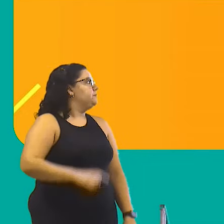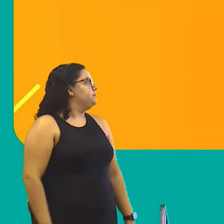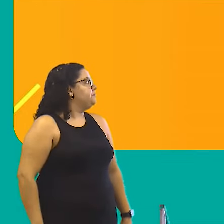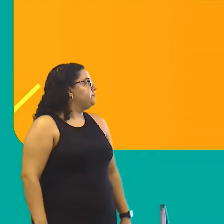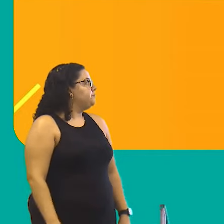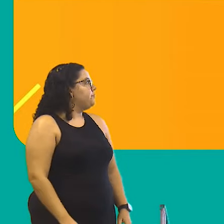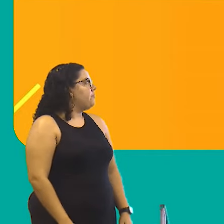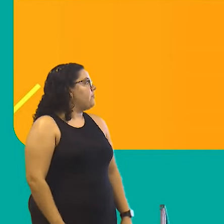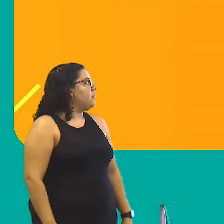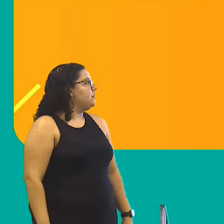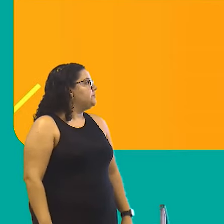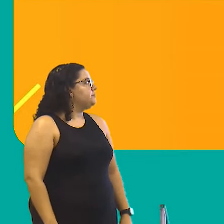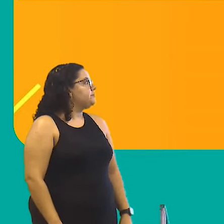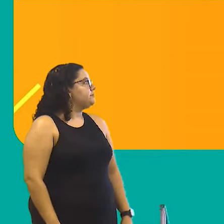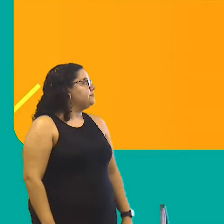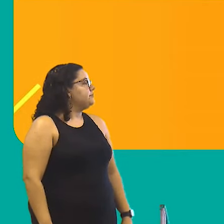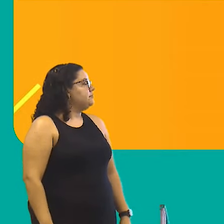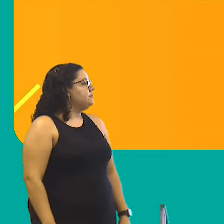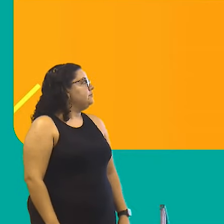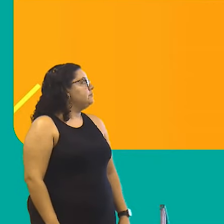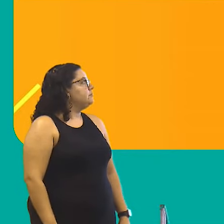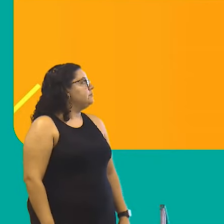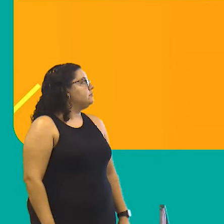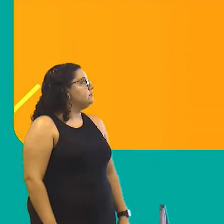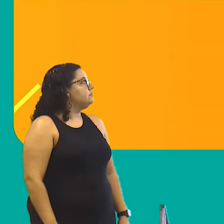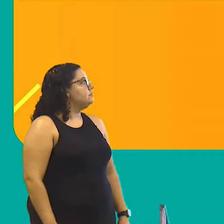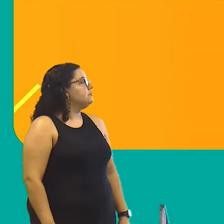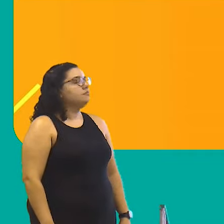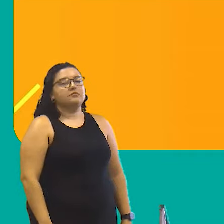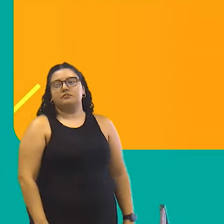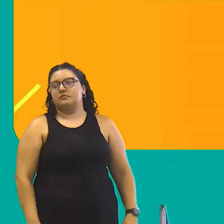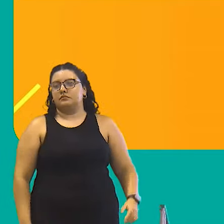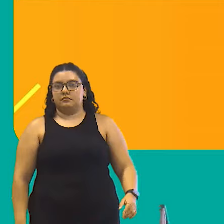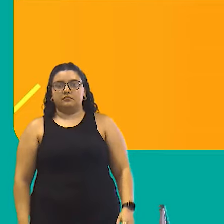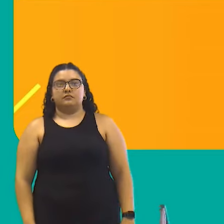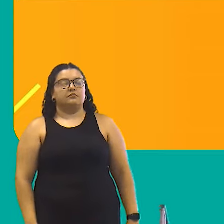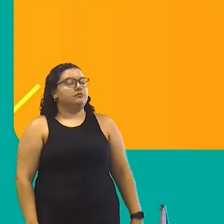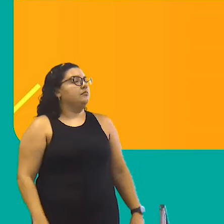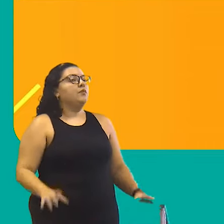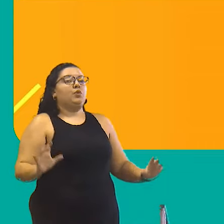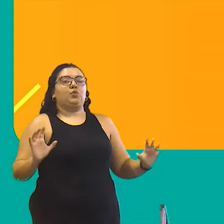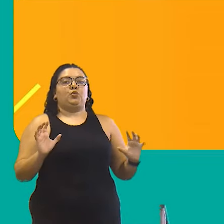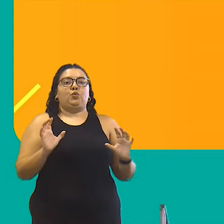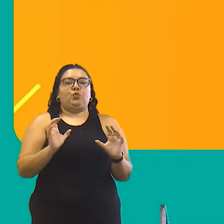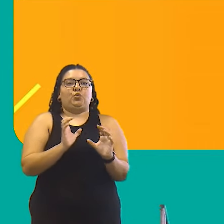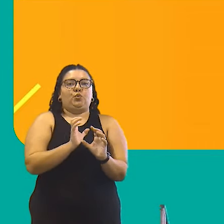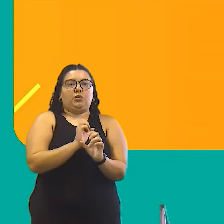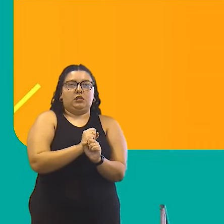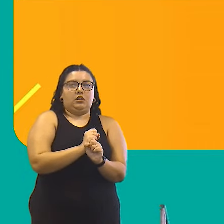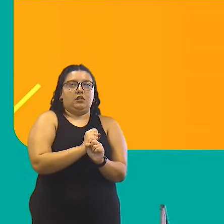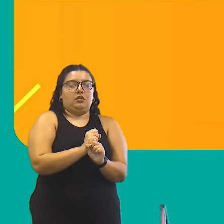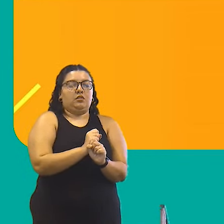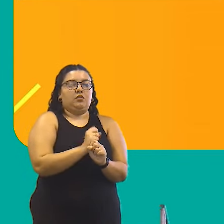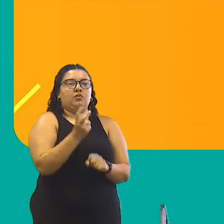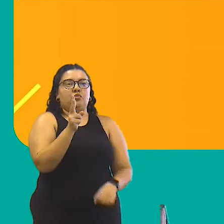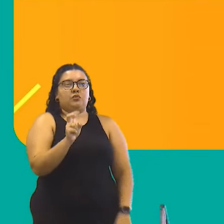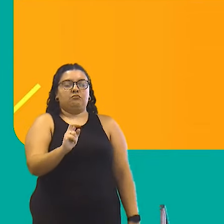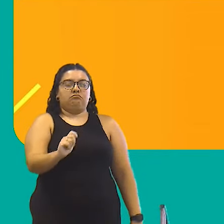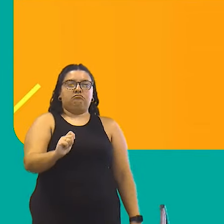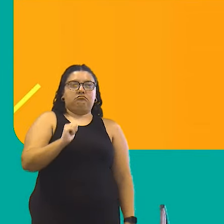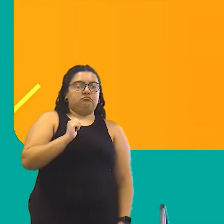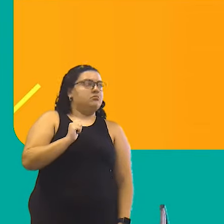volts. De menos para mais ganha 1,5 volts. E no total, ao percorrer esses dois, ela ganhou